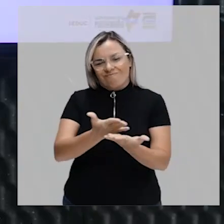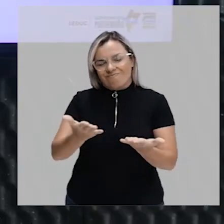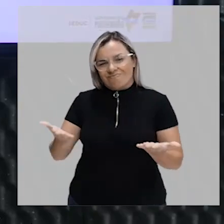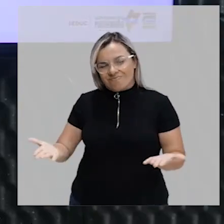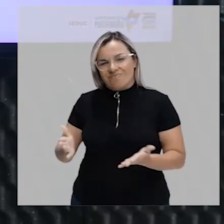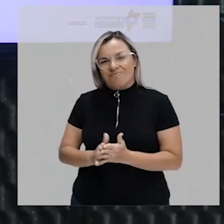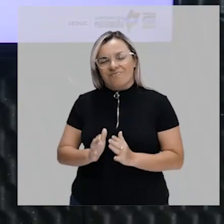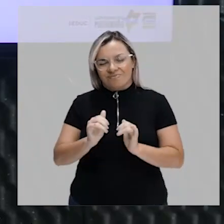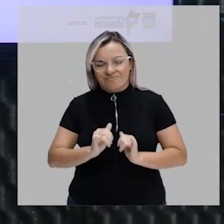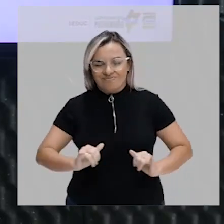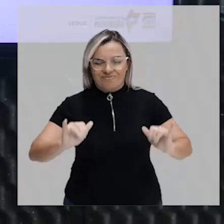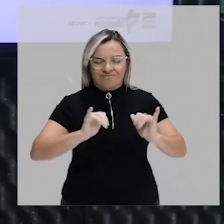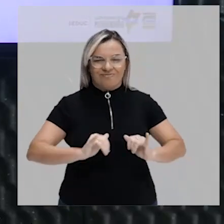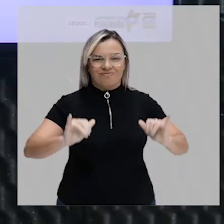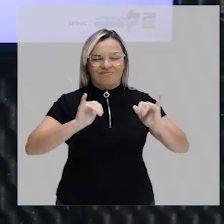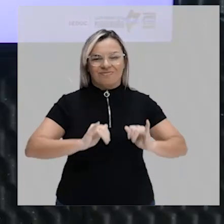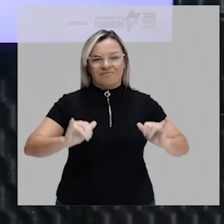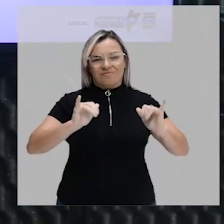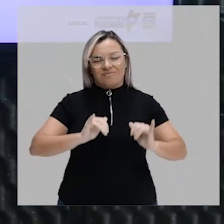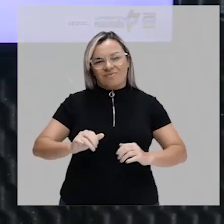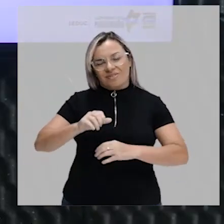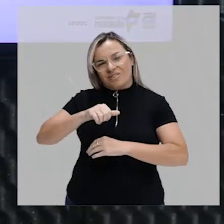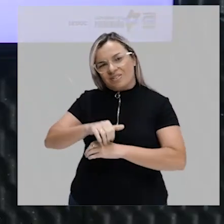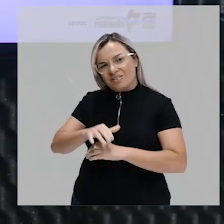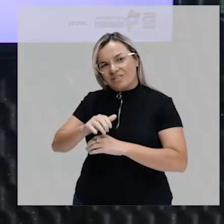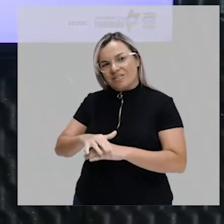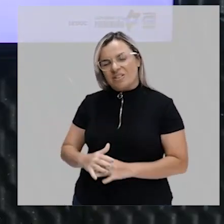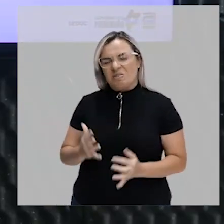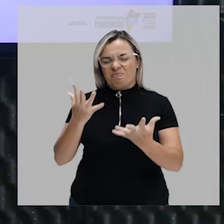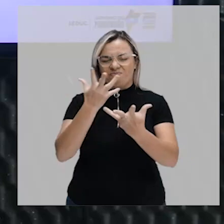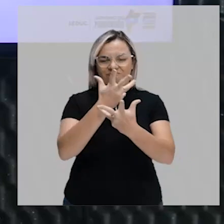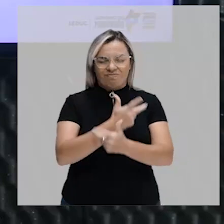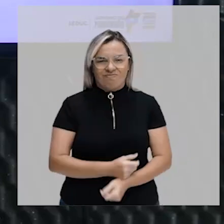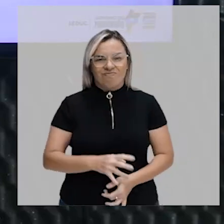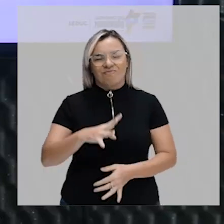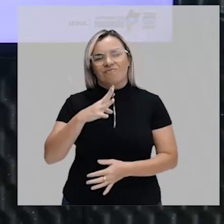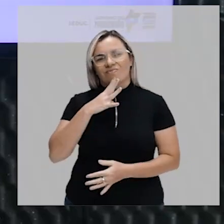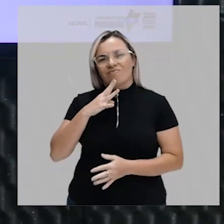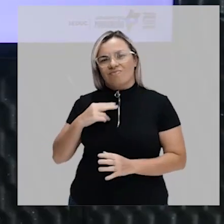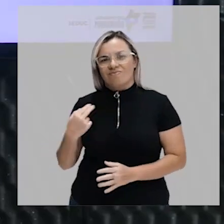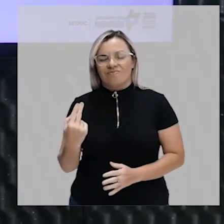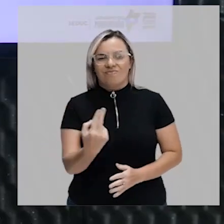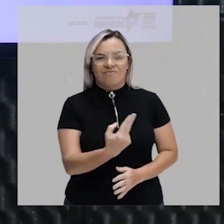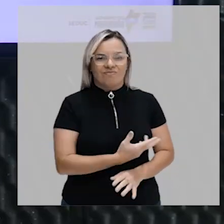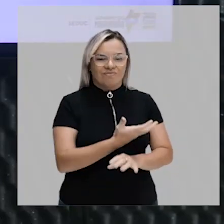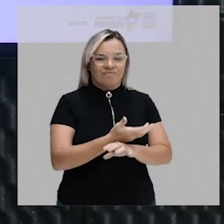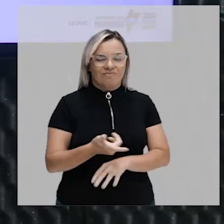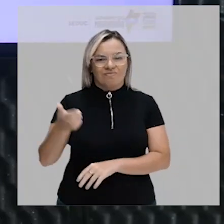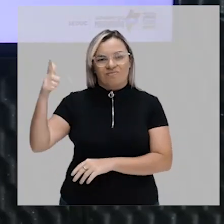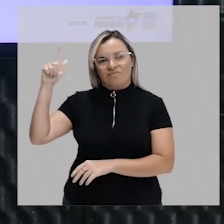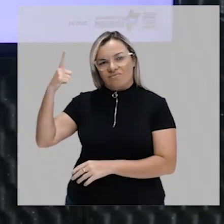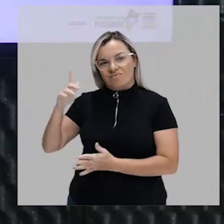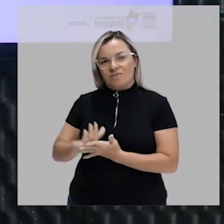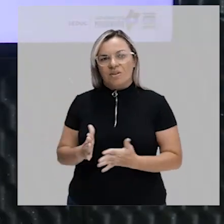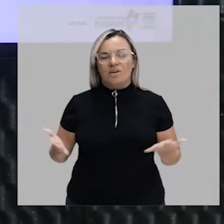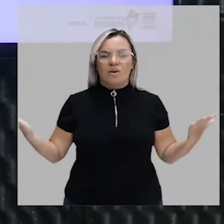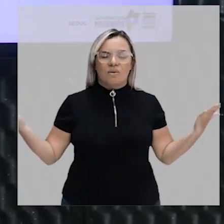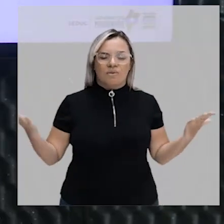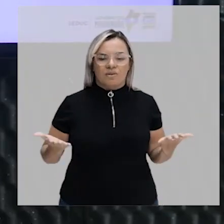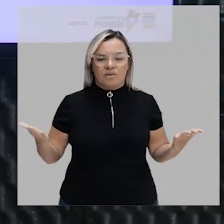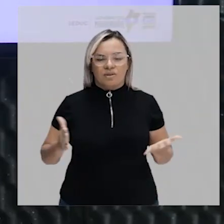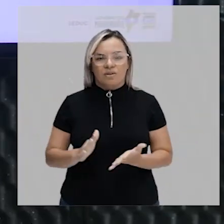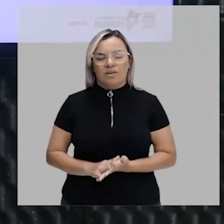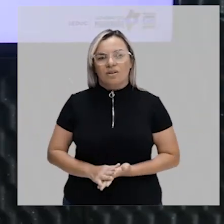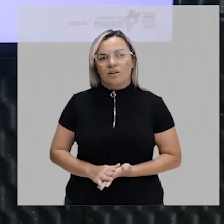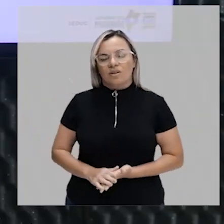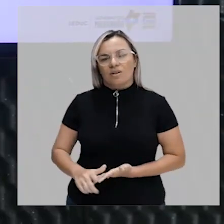vocês, podendo compartilhar esse belo conhecimento que é a nossa geografia. E hoje, né, nós vamos